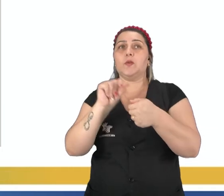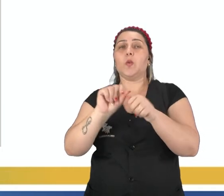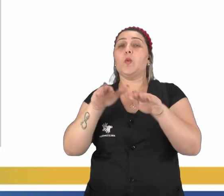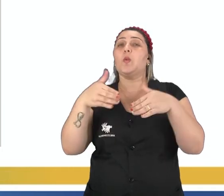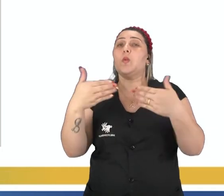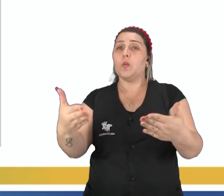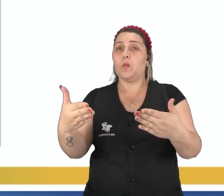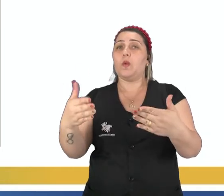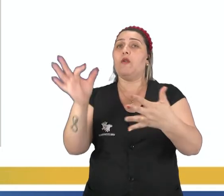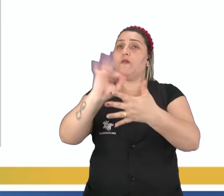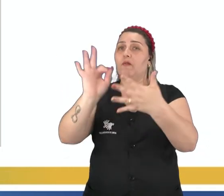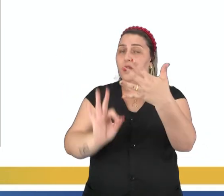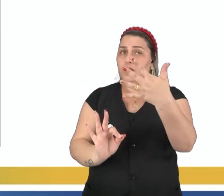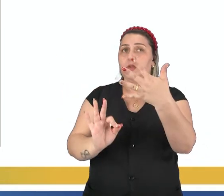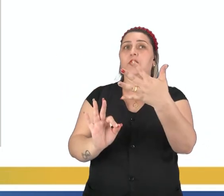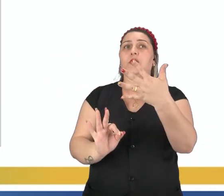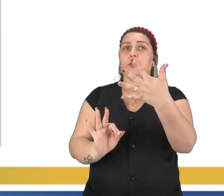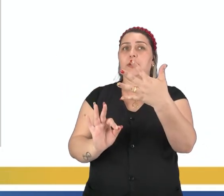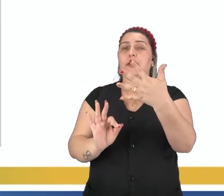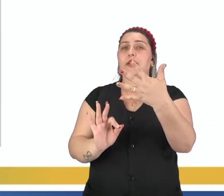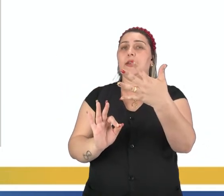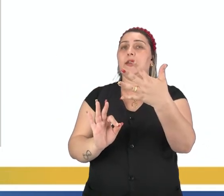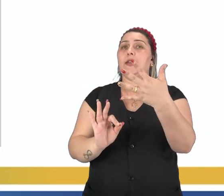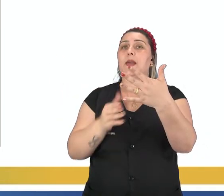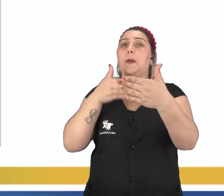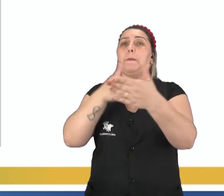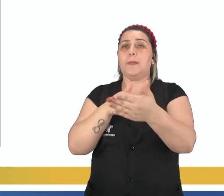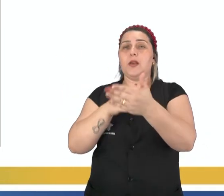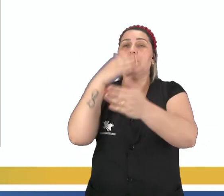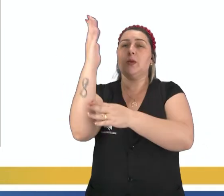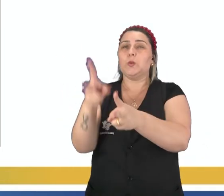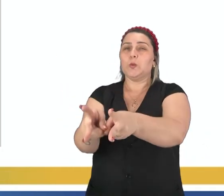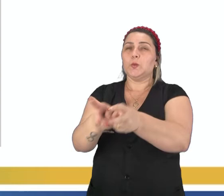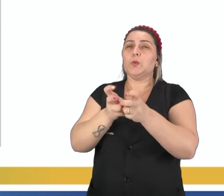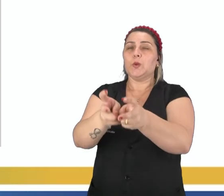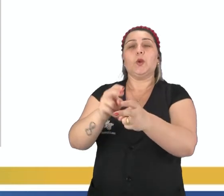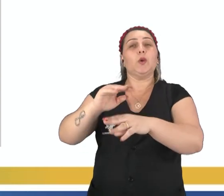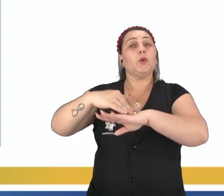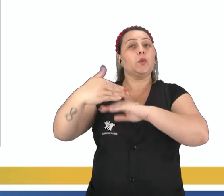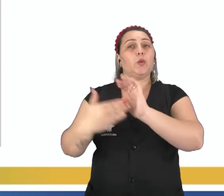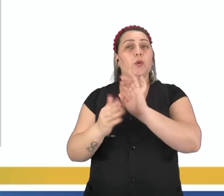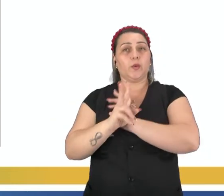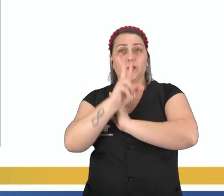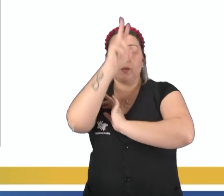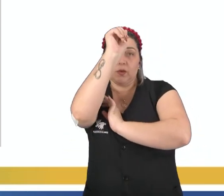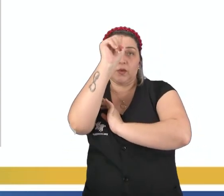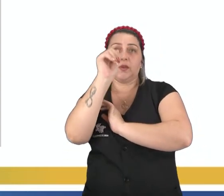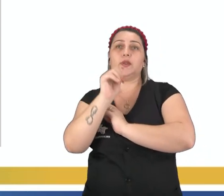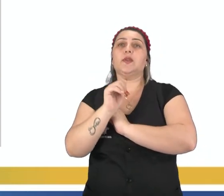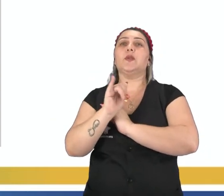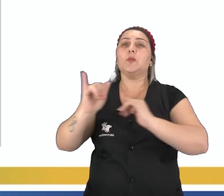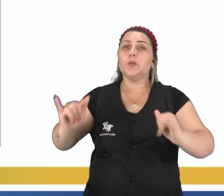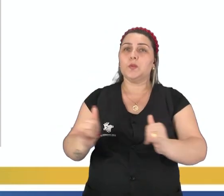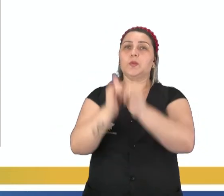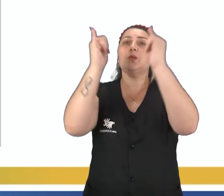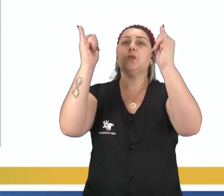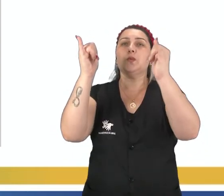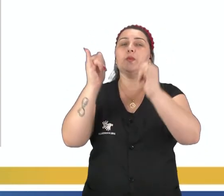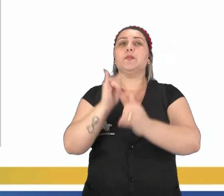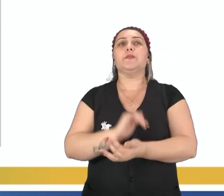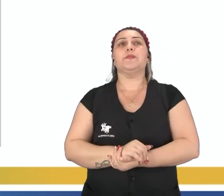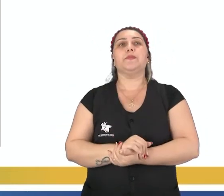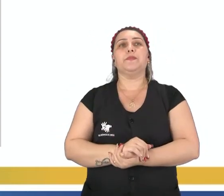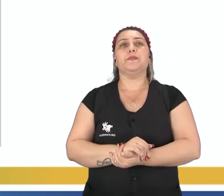Qual o fator, dentre as opções, que impede que o Brasil explore todo o seu potencial com usinas hidrelétricas,